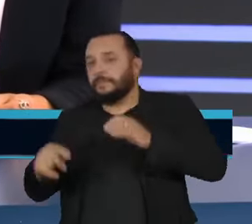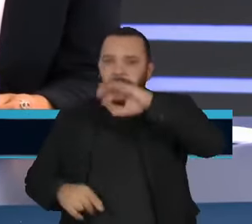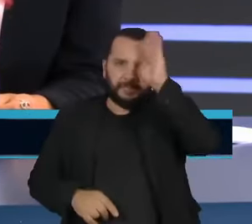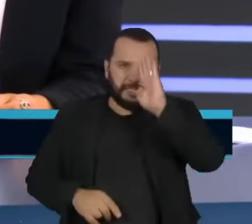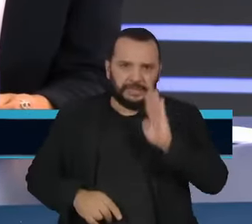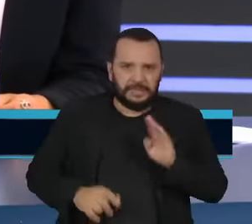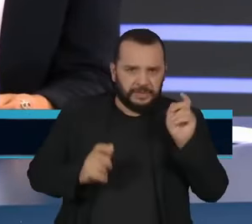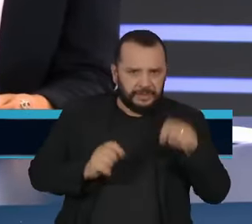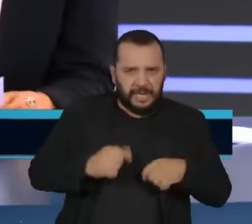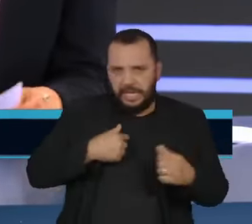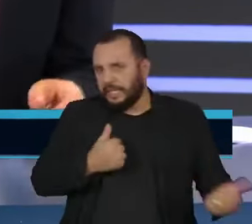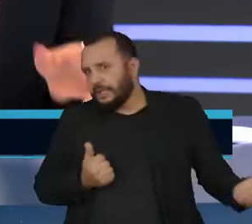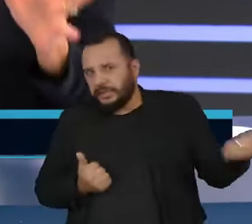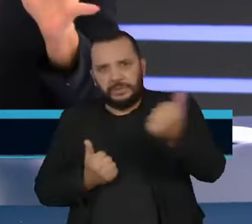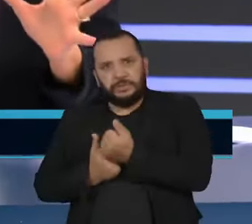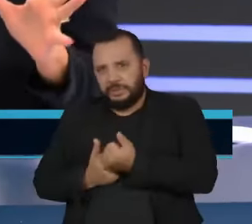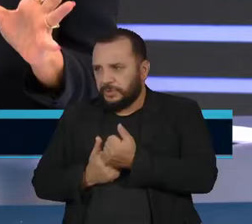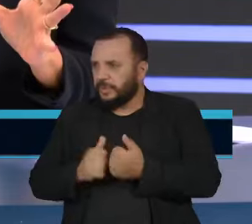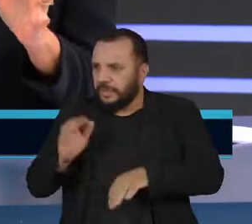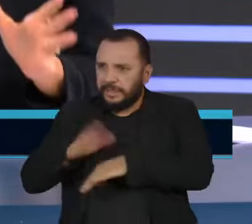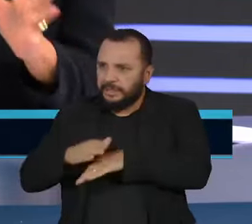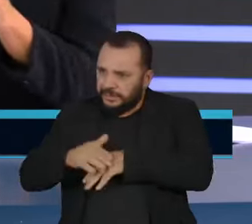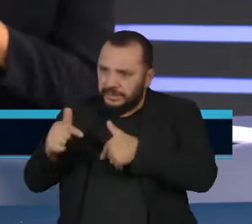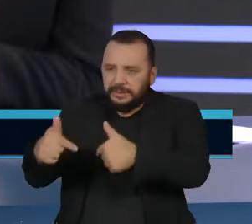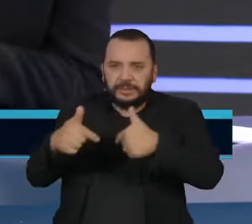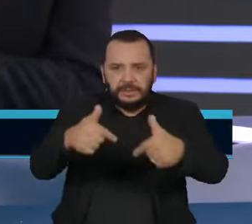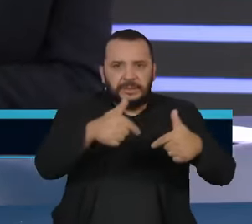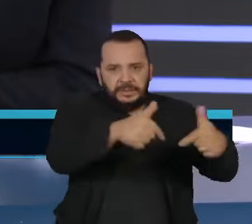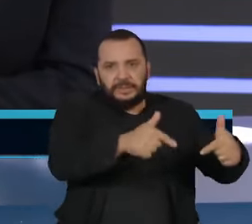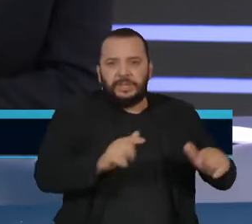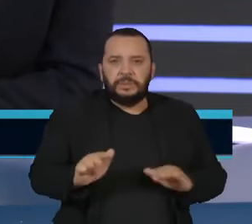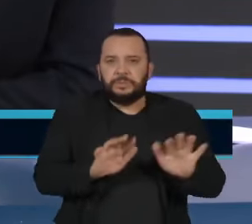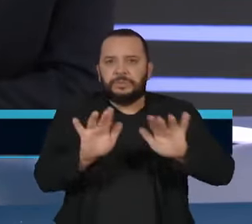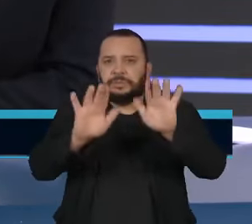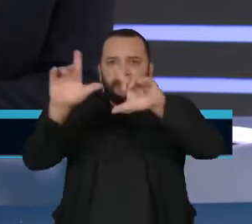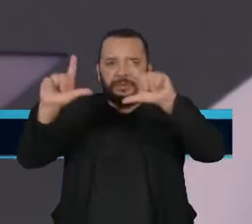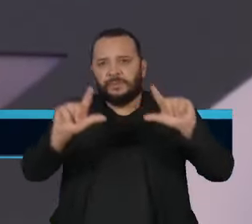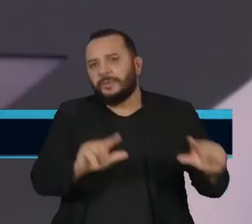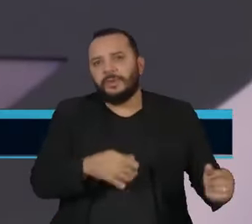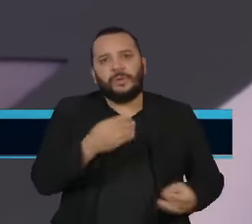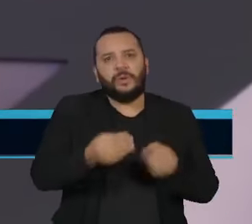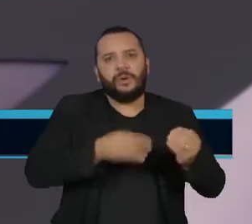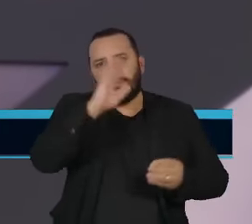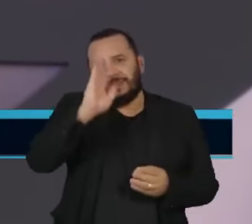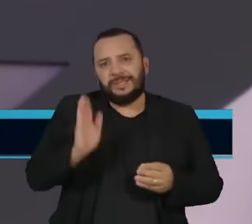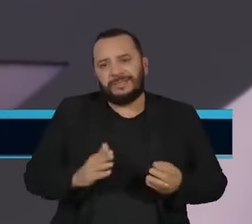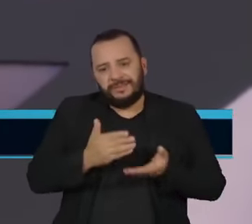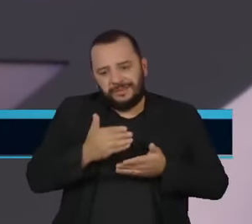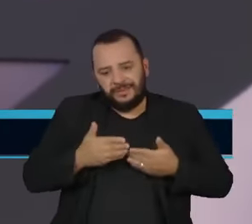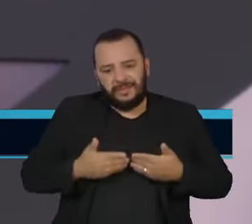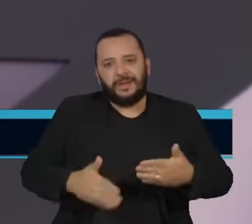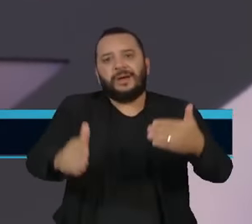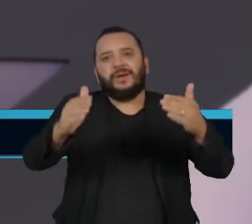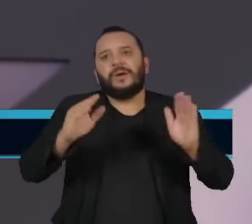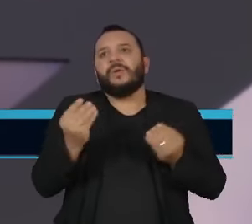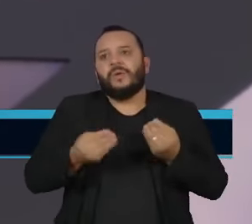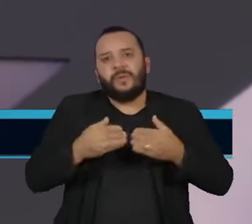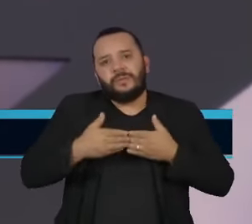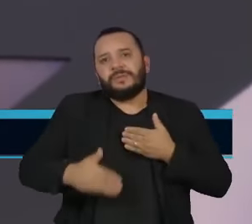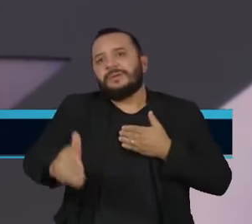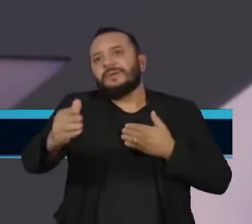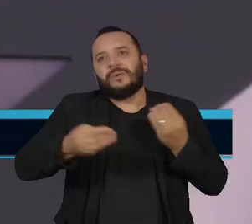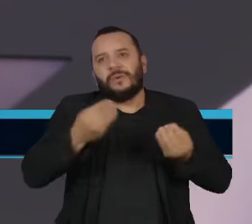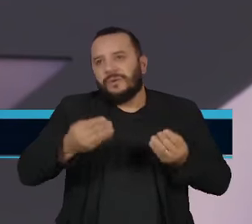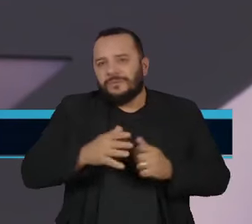ficaram claras, faltaram detalhes? O que a gente pode pensar de postura do Brasil a partir de agora? Olha, o Brasil tem, de novo, como teve